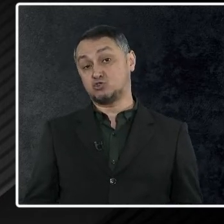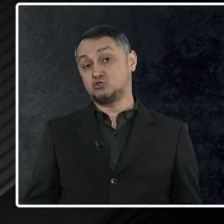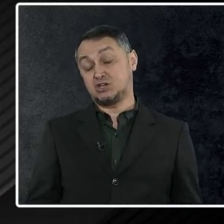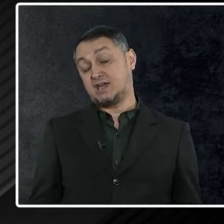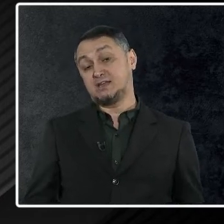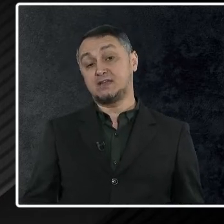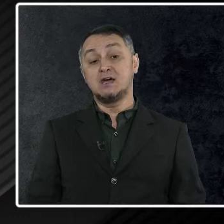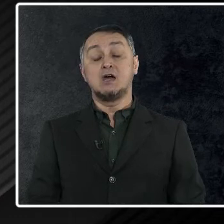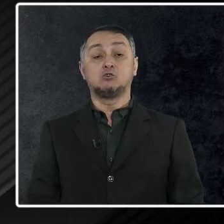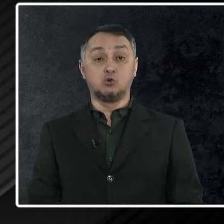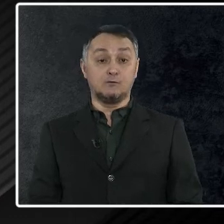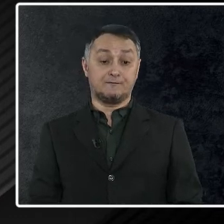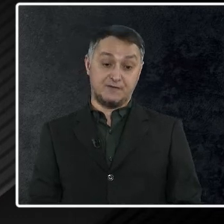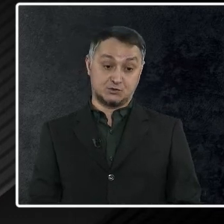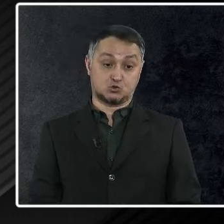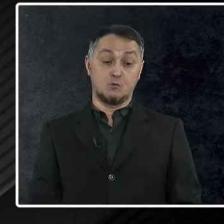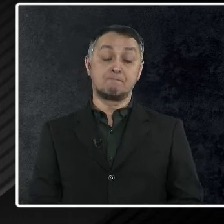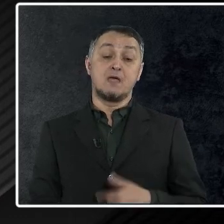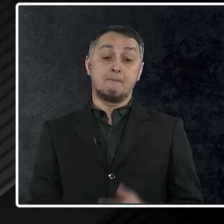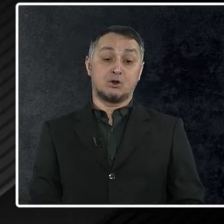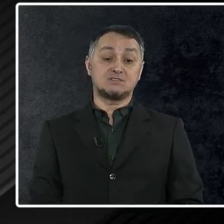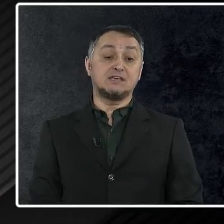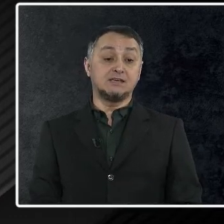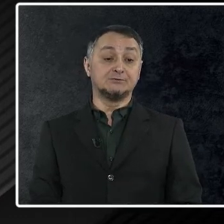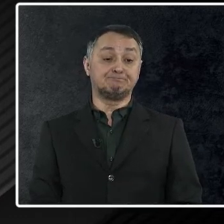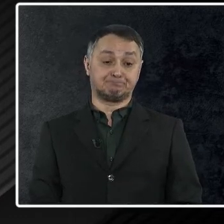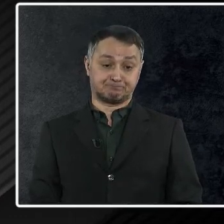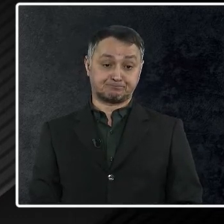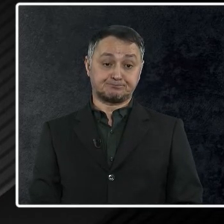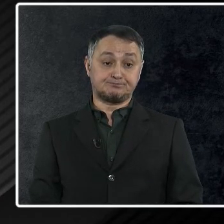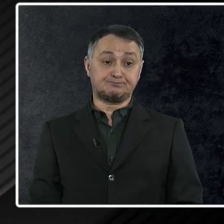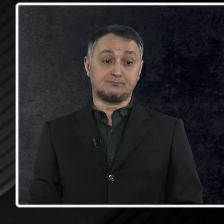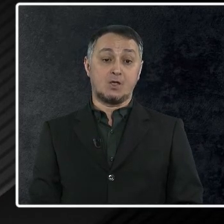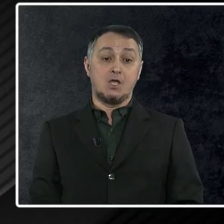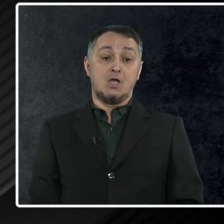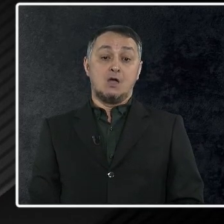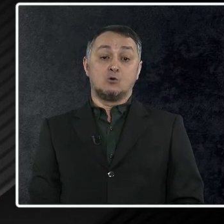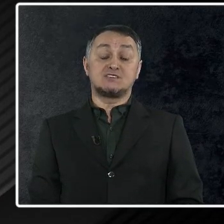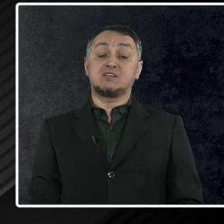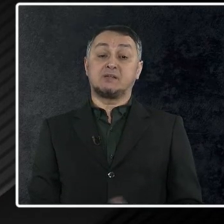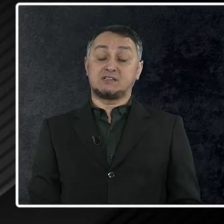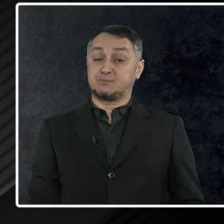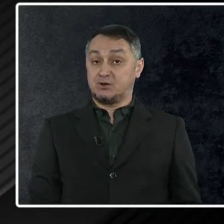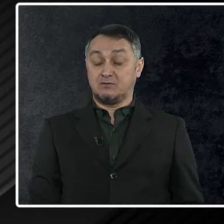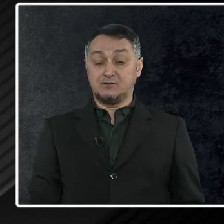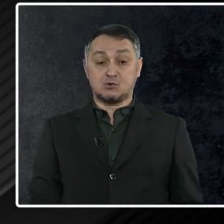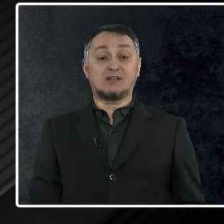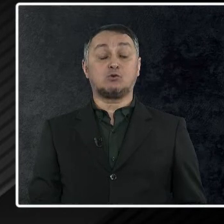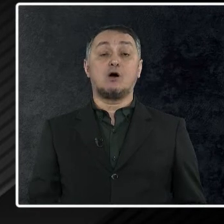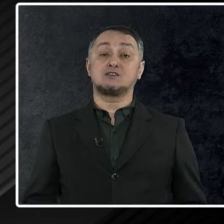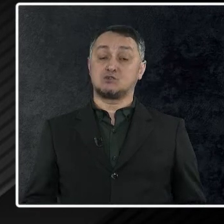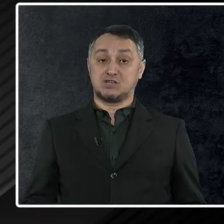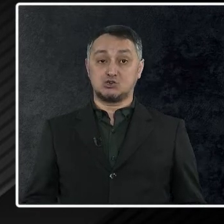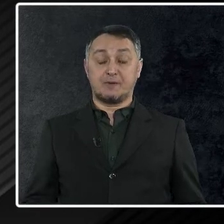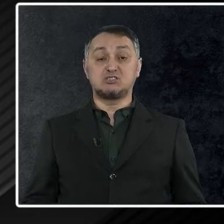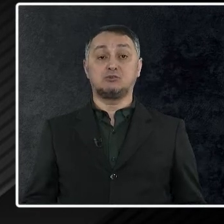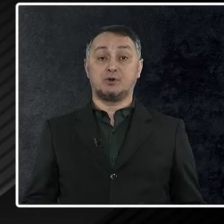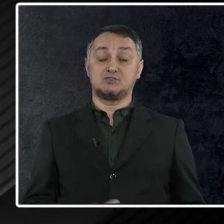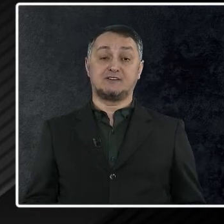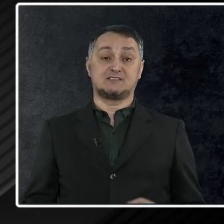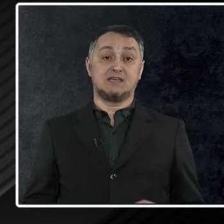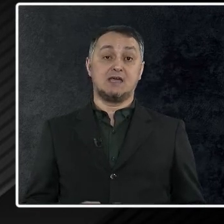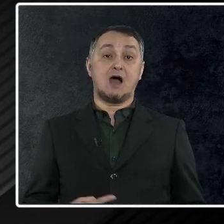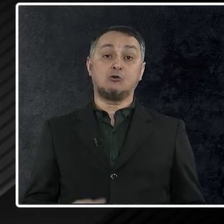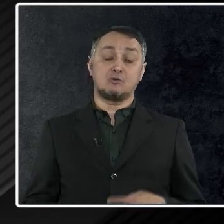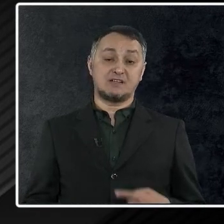imposto de renda do fisco. Prosseguindo, O sistema está disponível 24 horas, ou seja, o partido